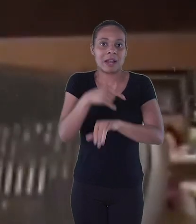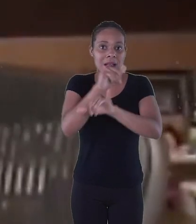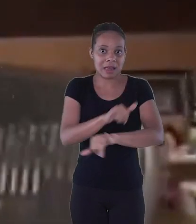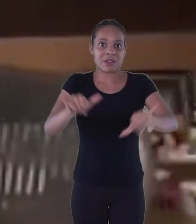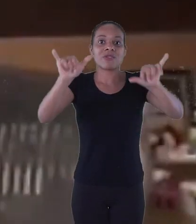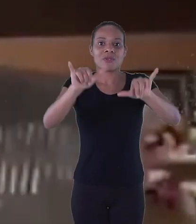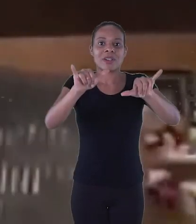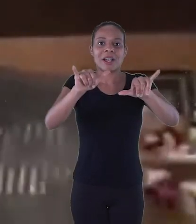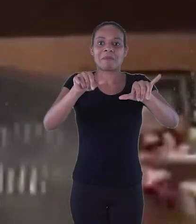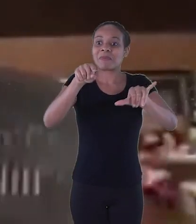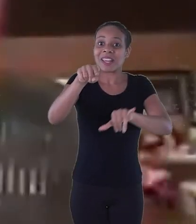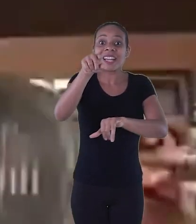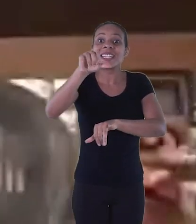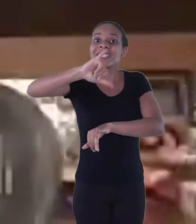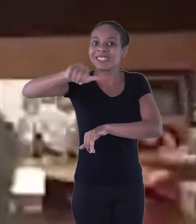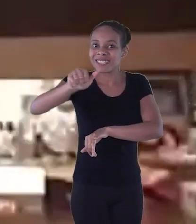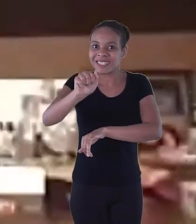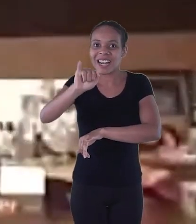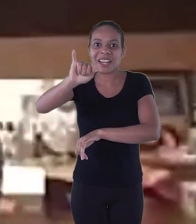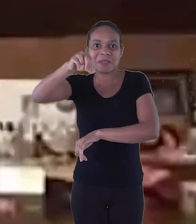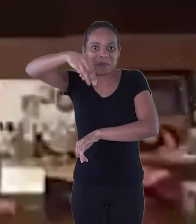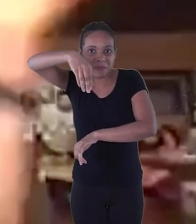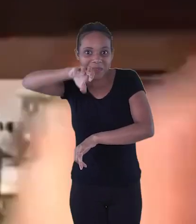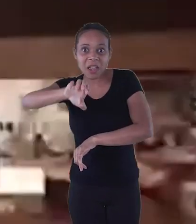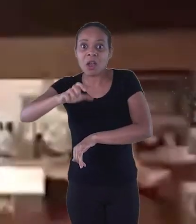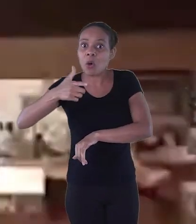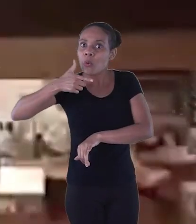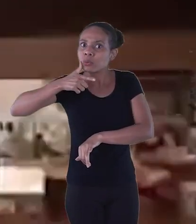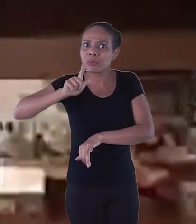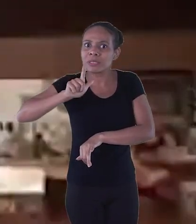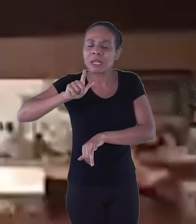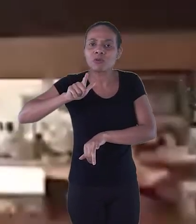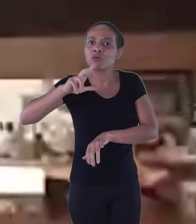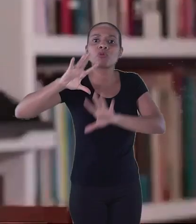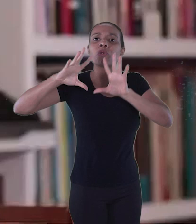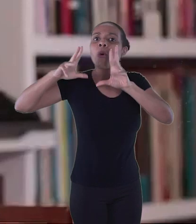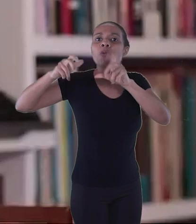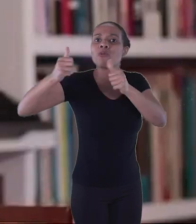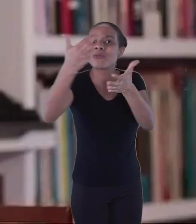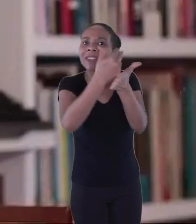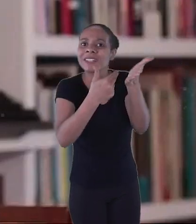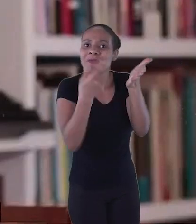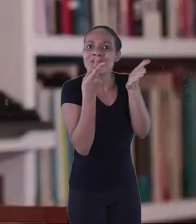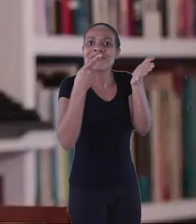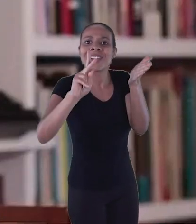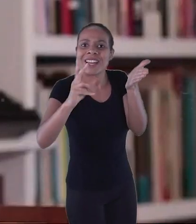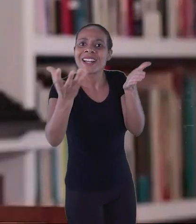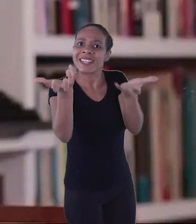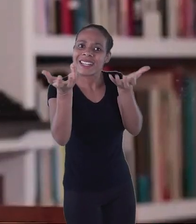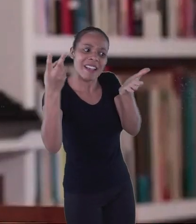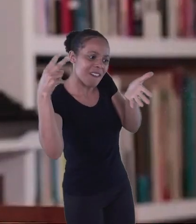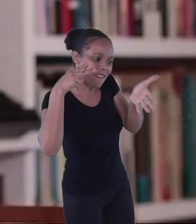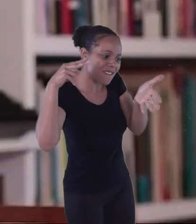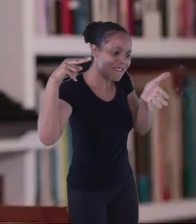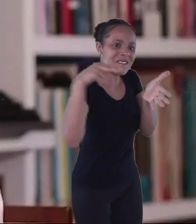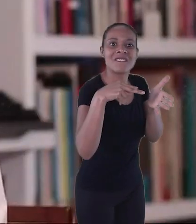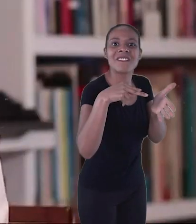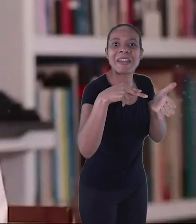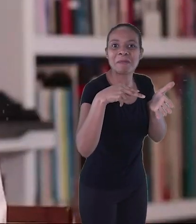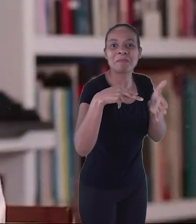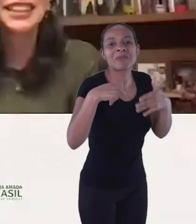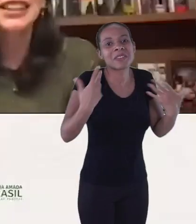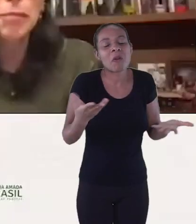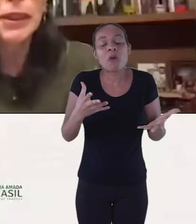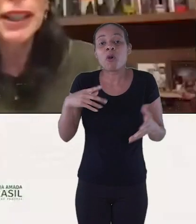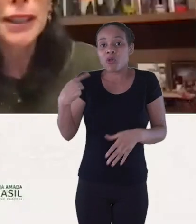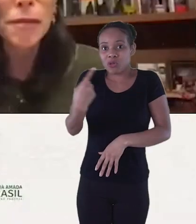o Flávio. Então, a gente falou, antes dele roubar mais a cena, vamos convidá-lo. Não, brincadeira. Juntos, nós tivemos a ideia da